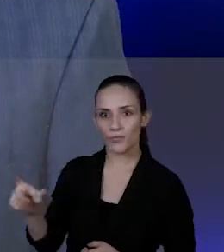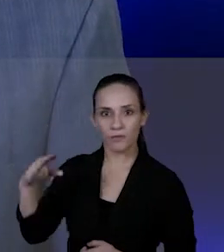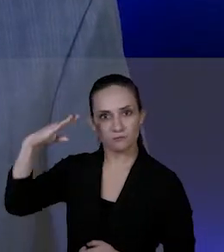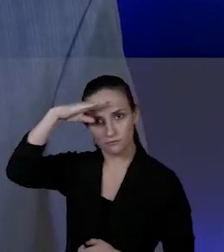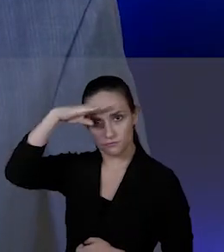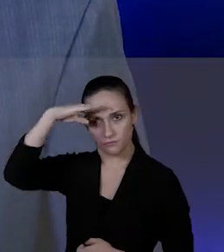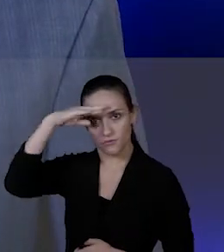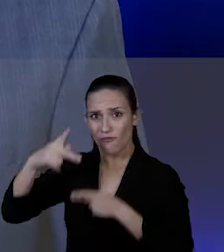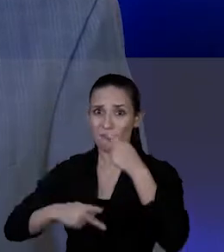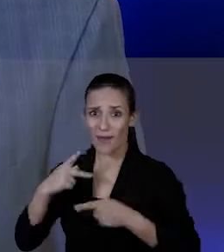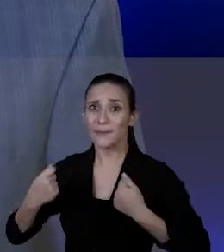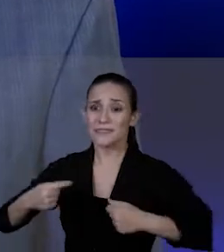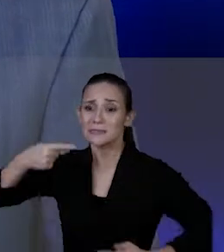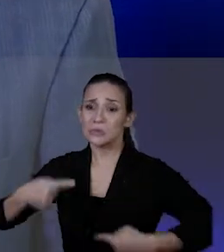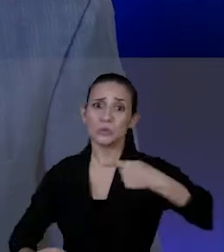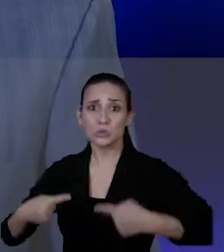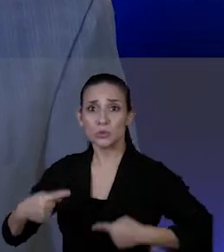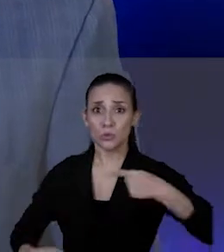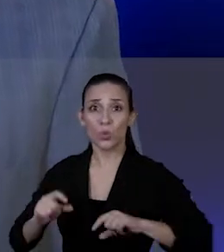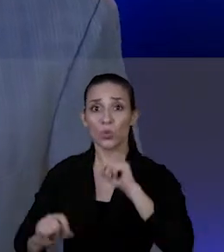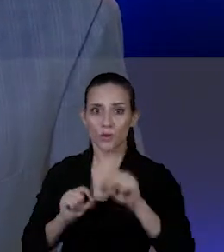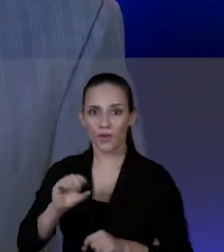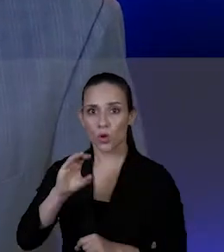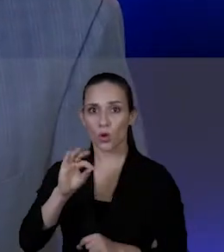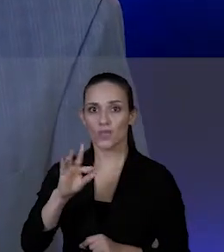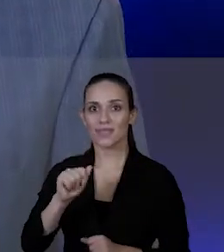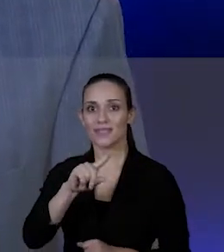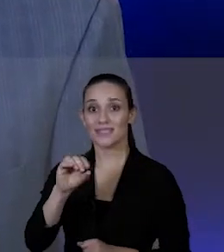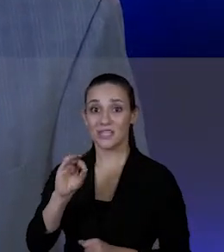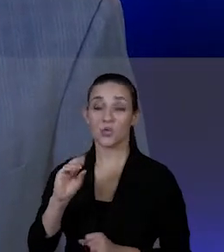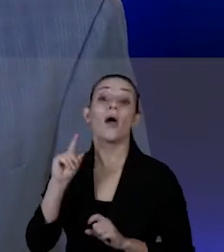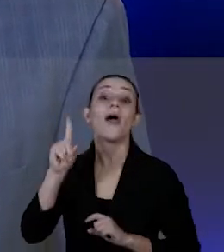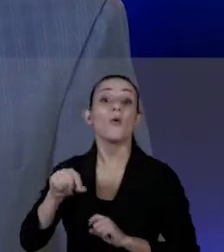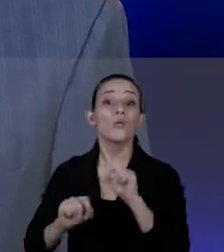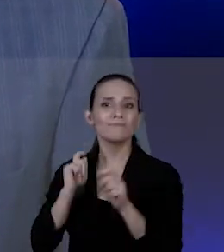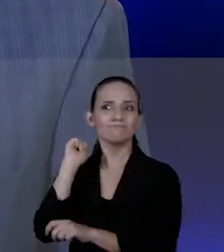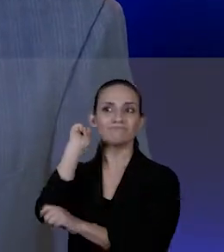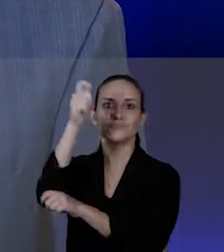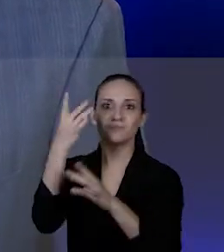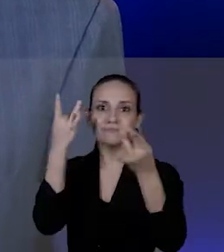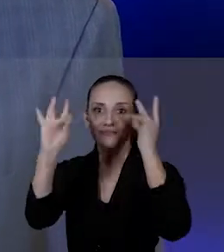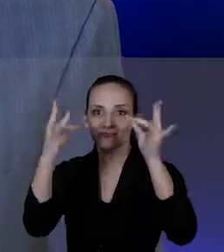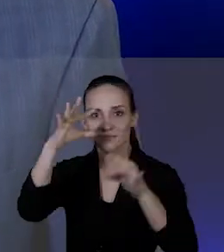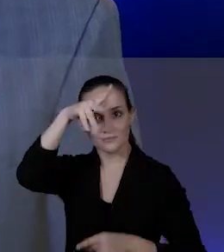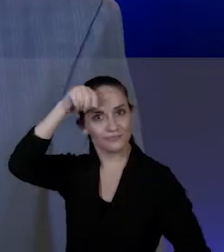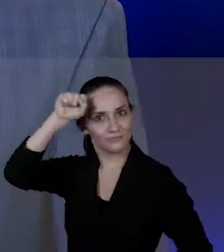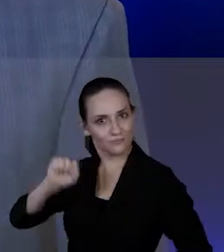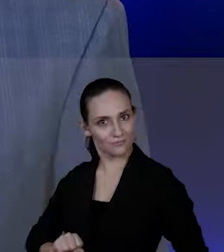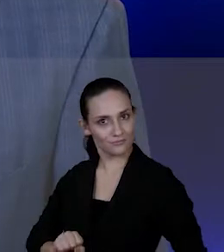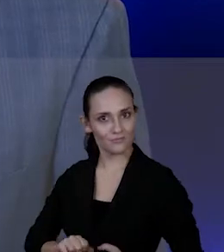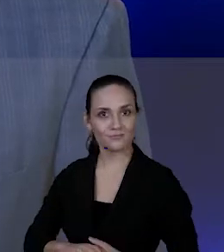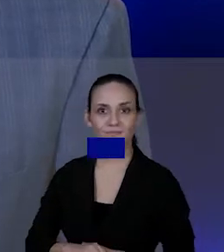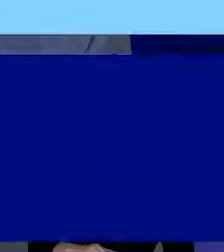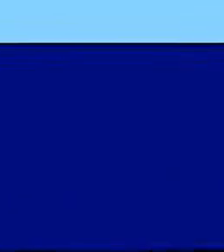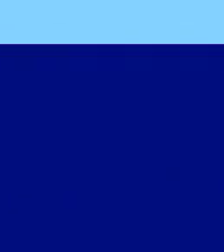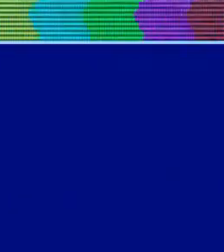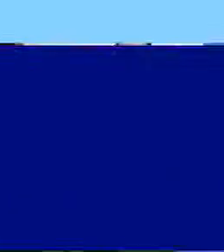Deputado Cabo Almi defende um amplo debate em relação à cota zero para a pesca amadora em Mato Grosso do Sul.